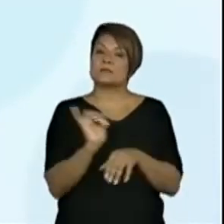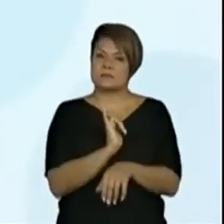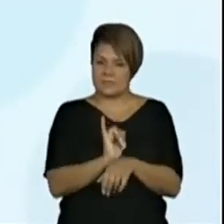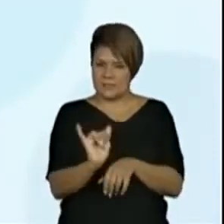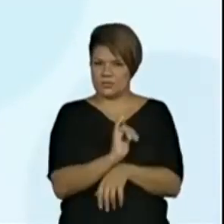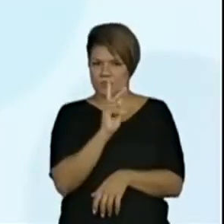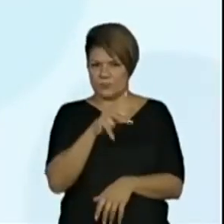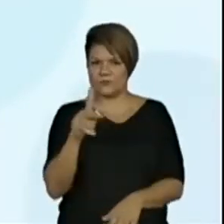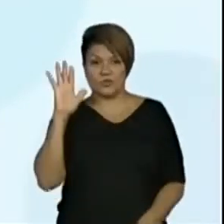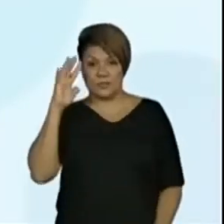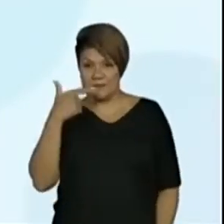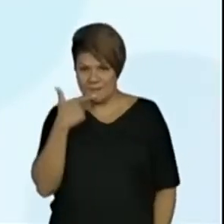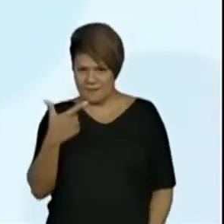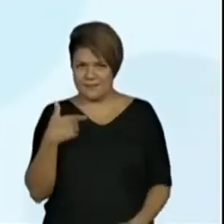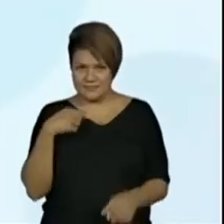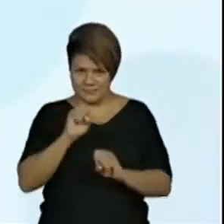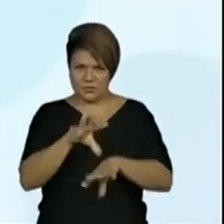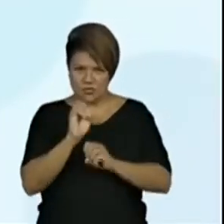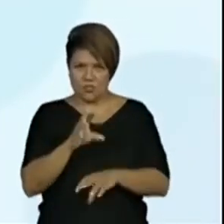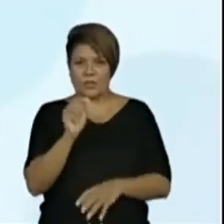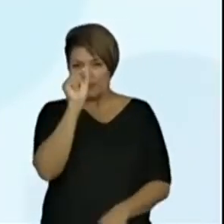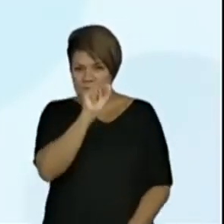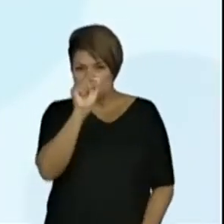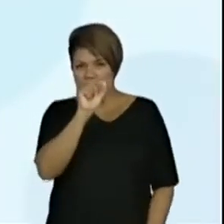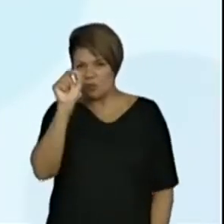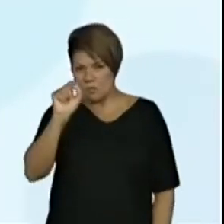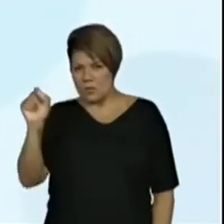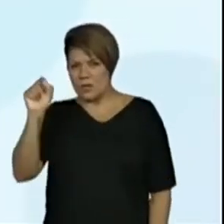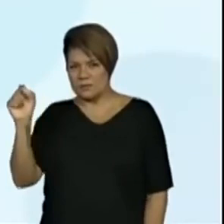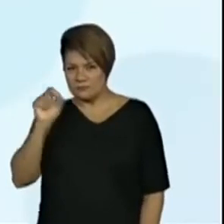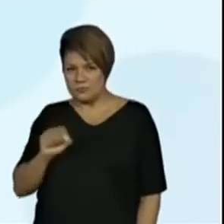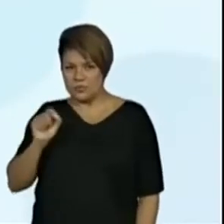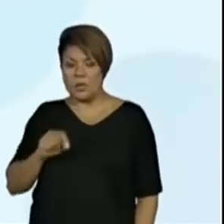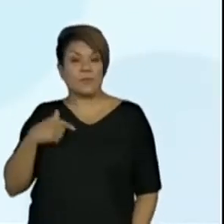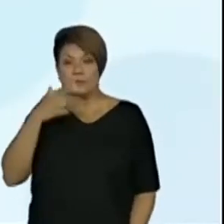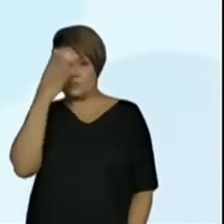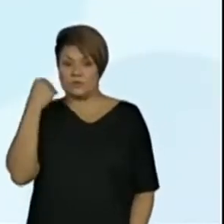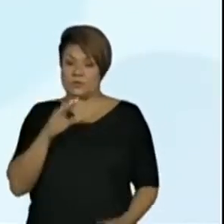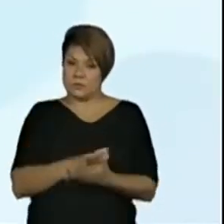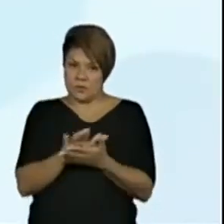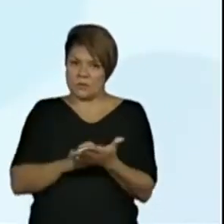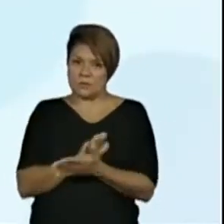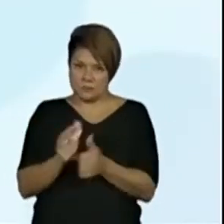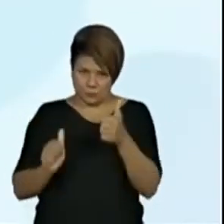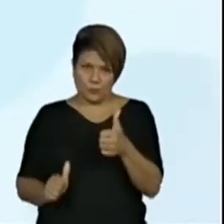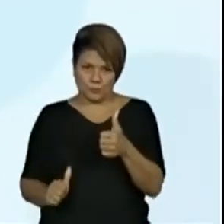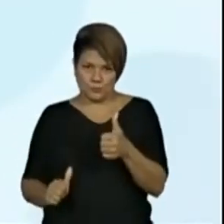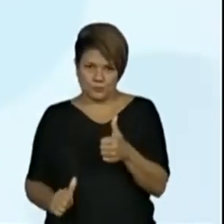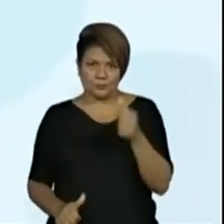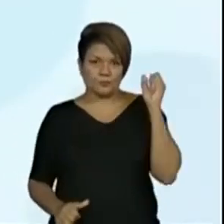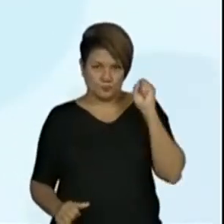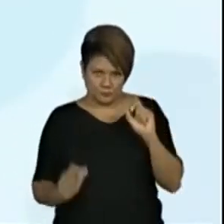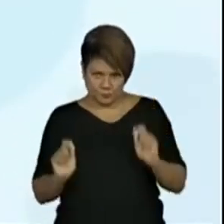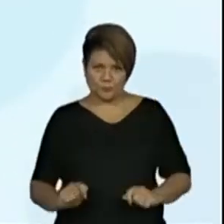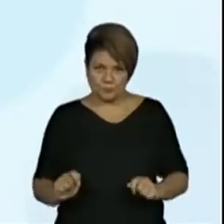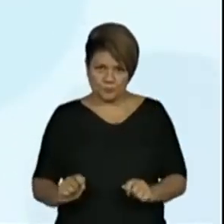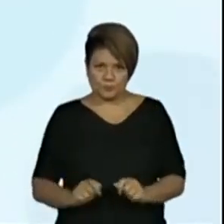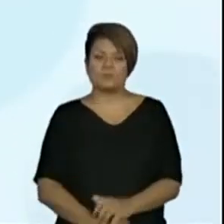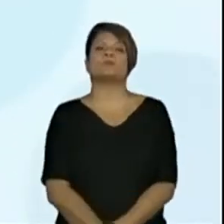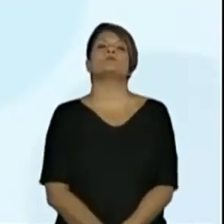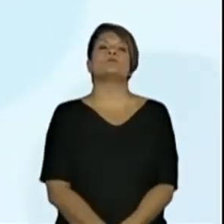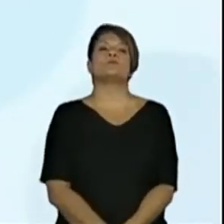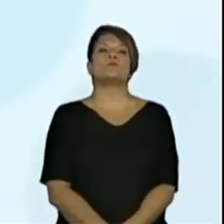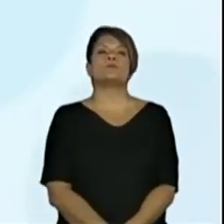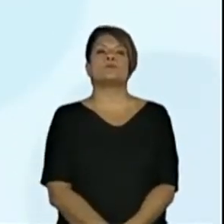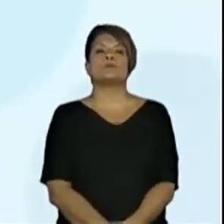ensinou, da gente circular para não correr risco de esquecer nenhuma imagem, tá bom? Podemos? Podemos. Então